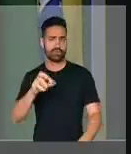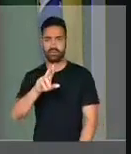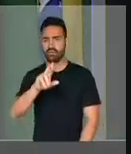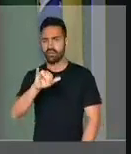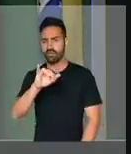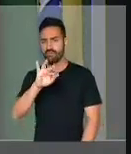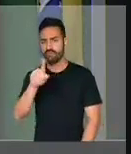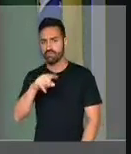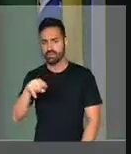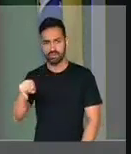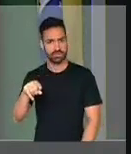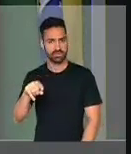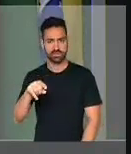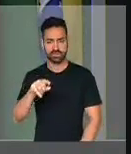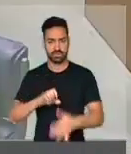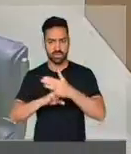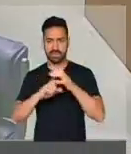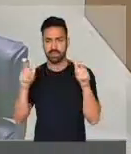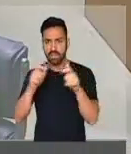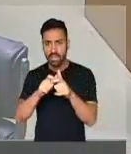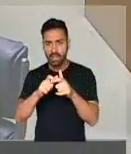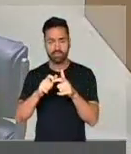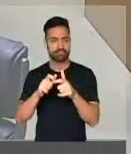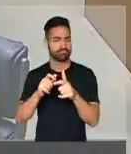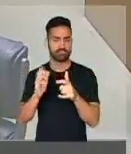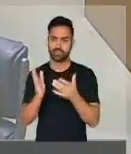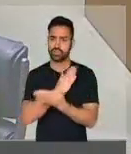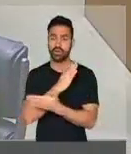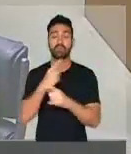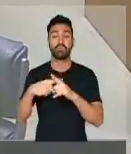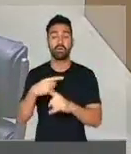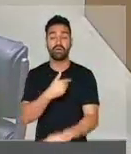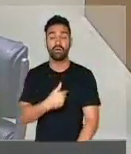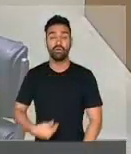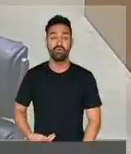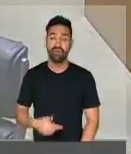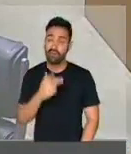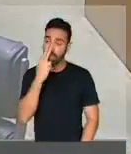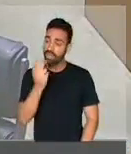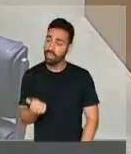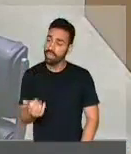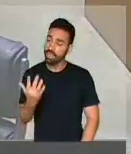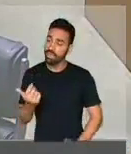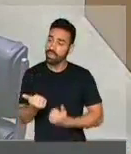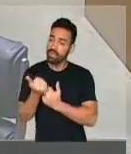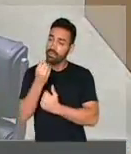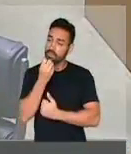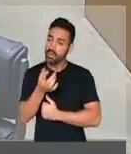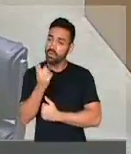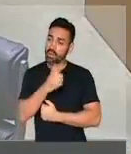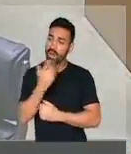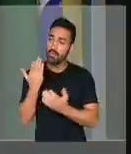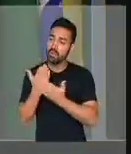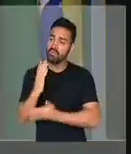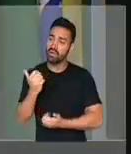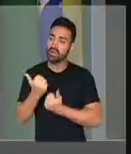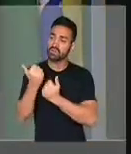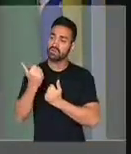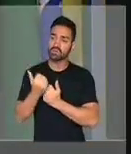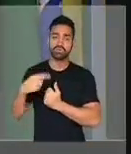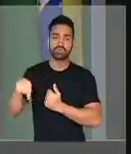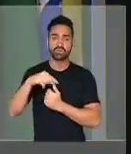Refis, né? Do Refis da micro e pequena empresa, porque o governo foi bonzinho com as grandes e médias empresas, sancionou